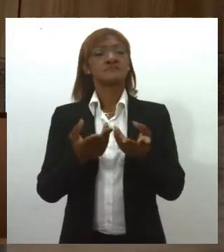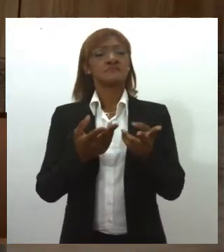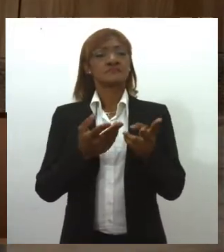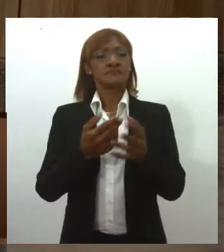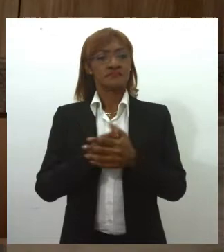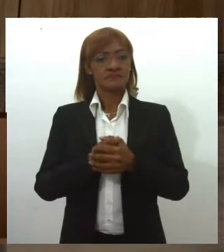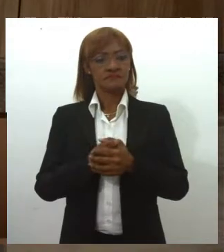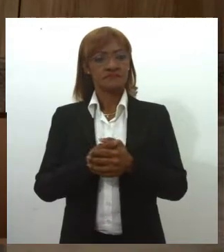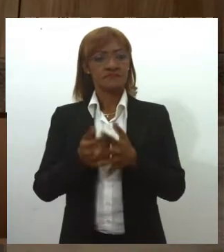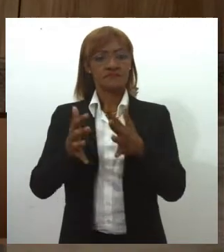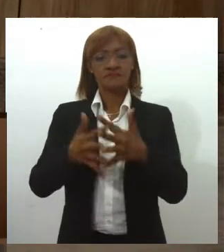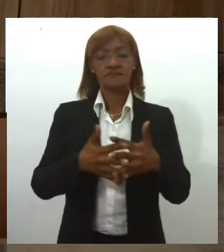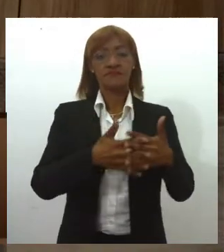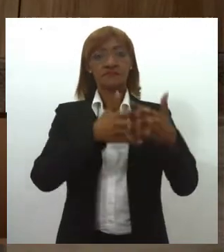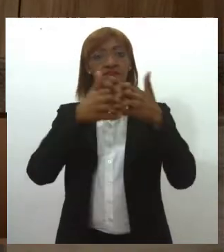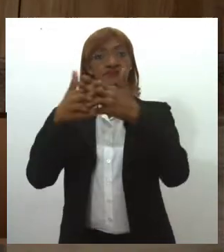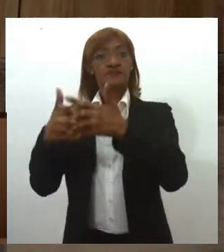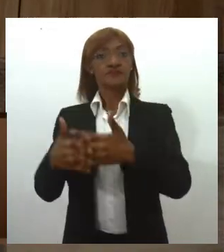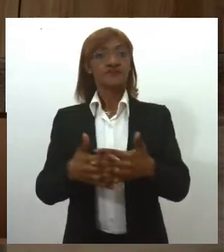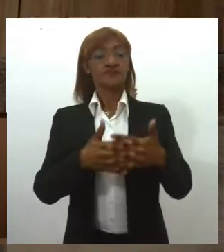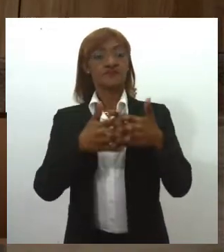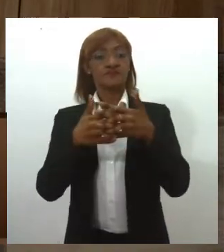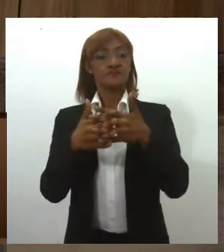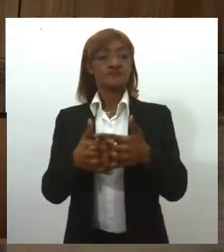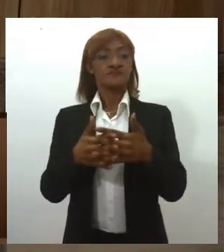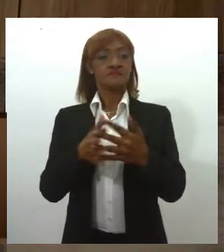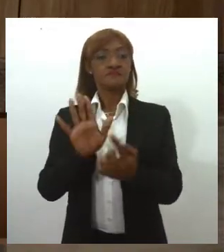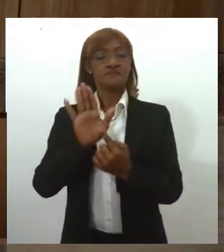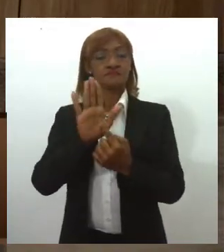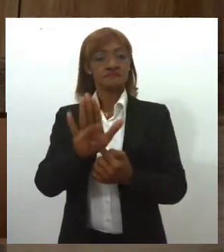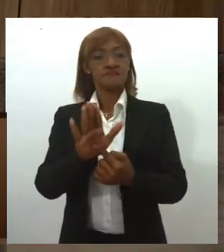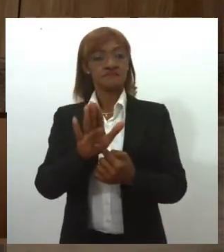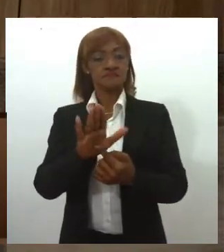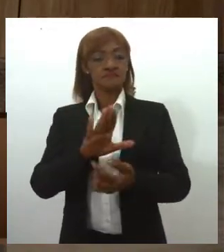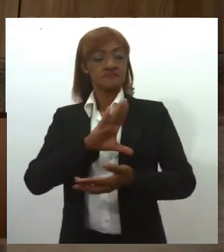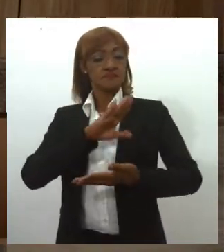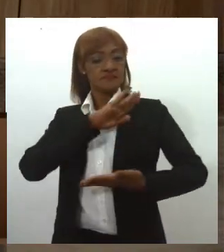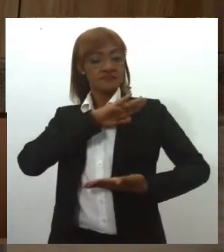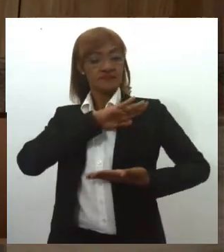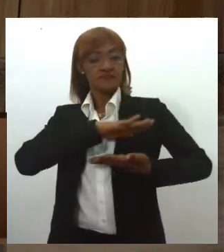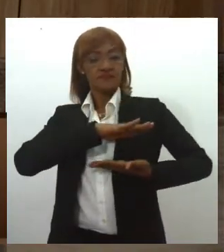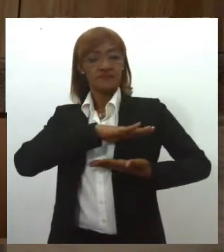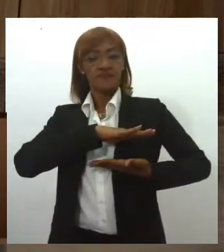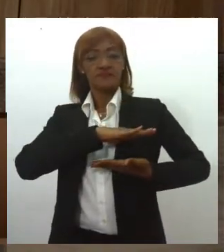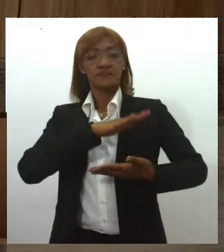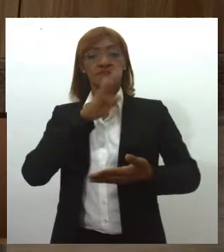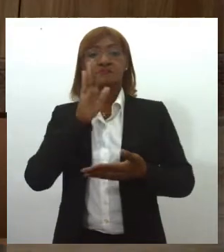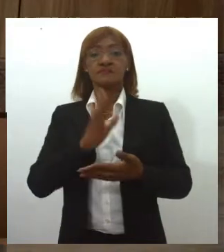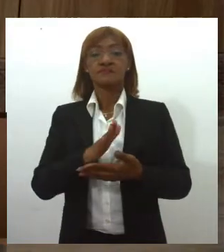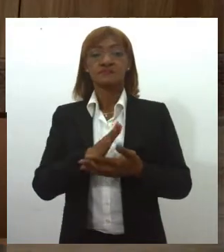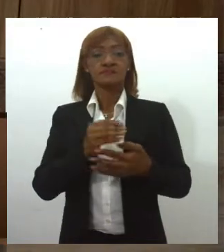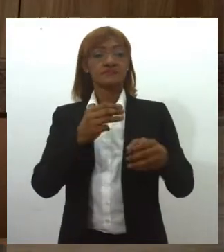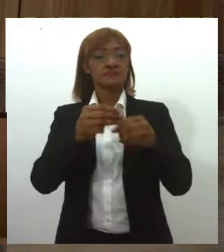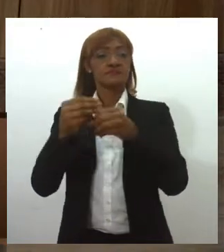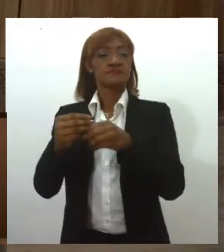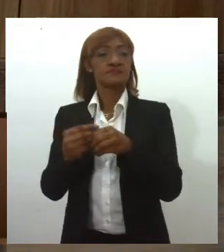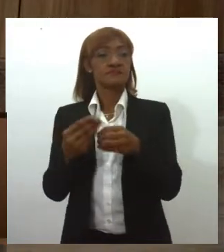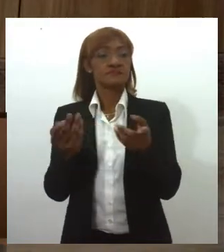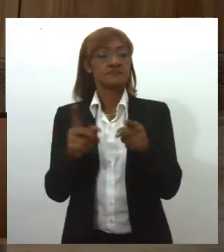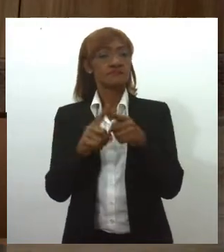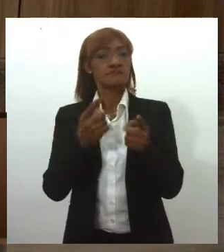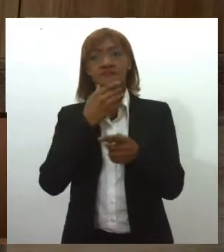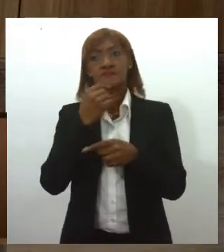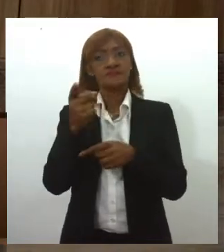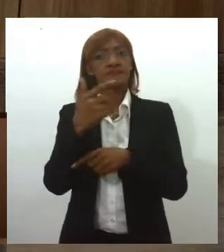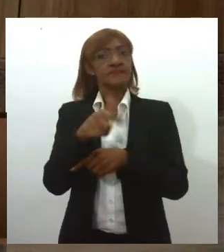né, levando o exame do câncer de mama, né, da mama, né, pelos municípios, mas a gente não vê isso relacionado